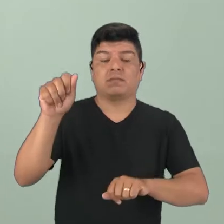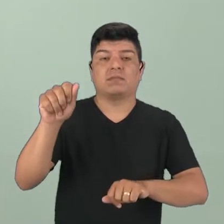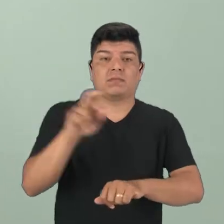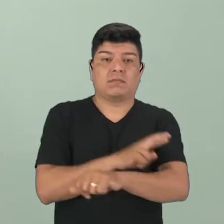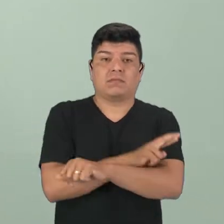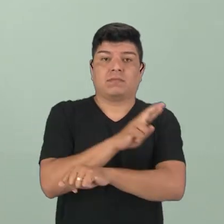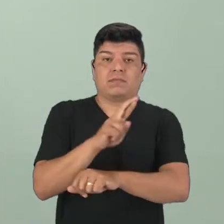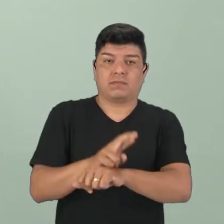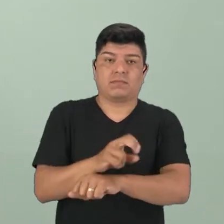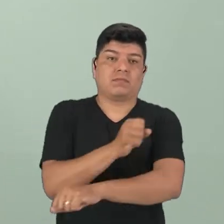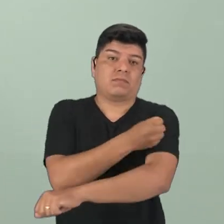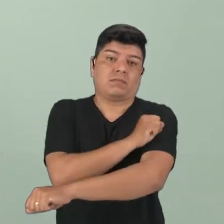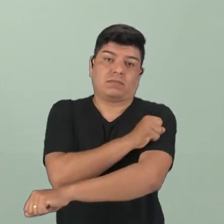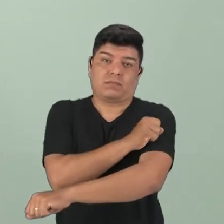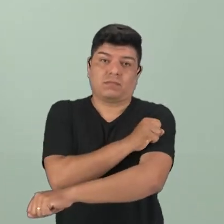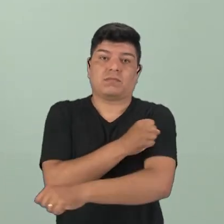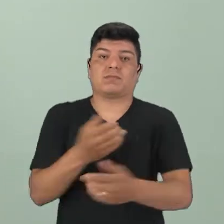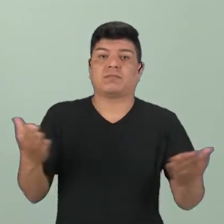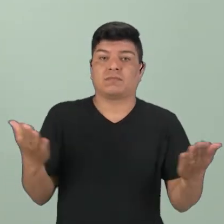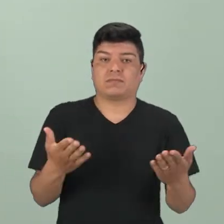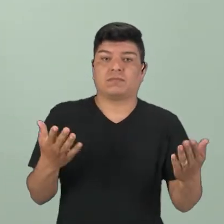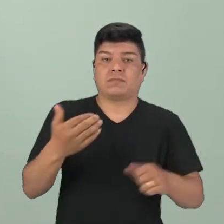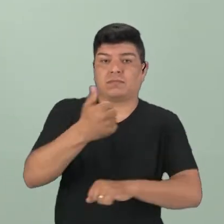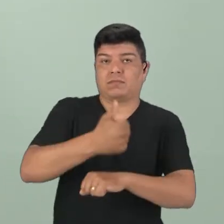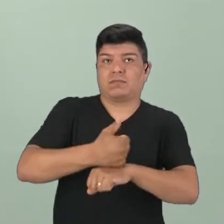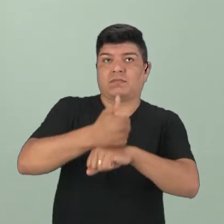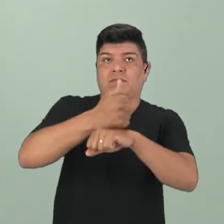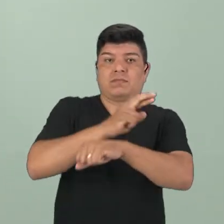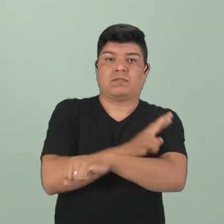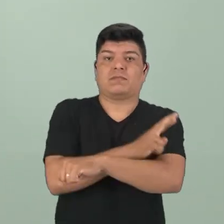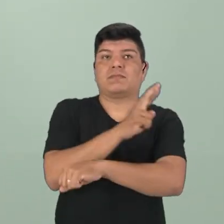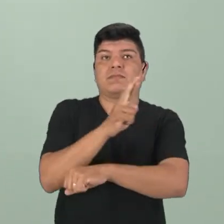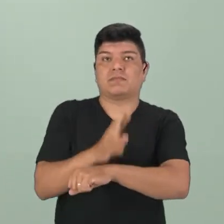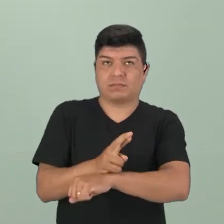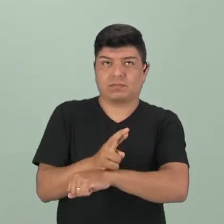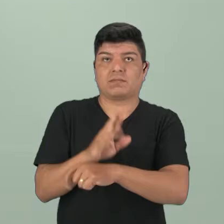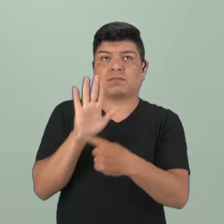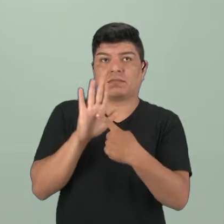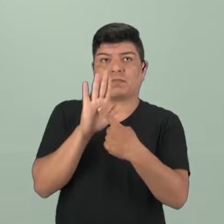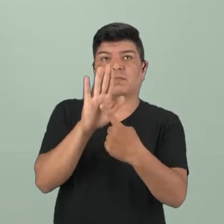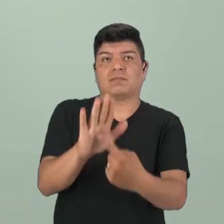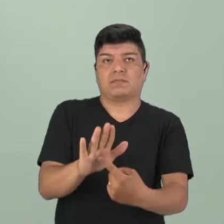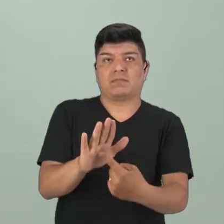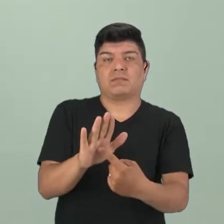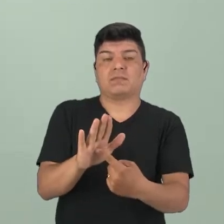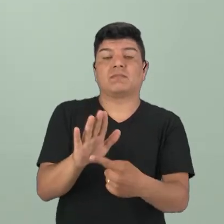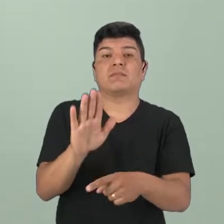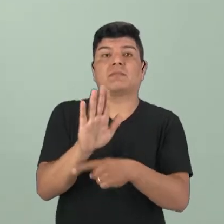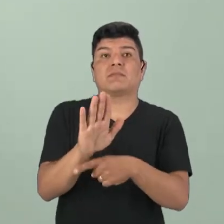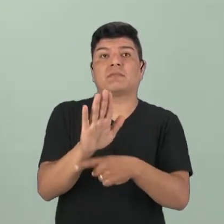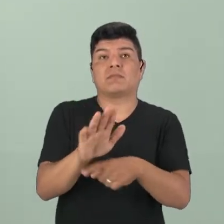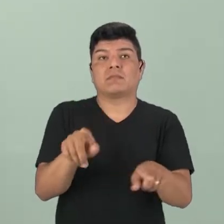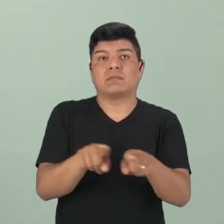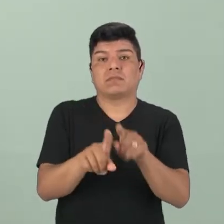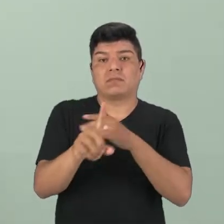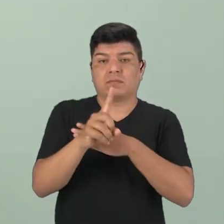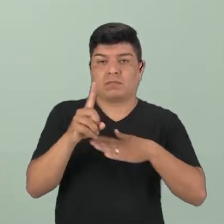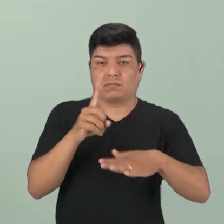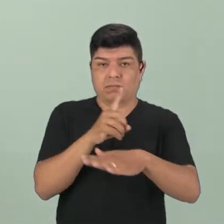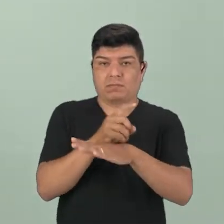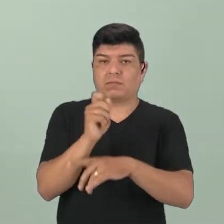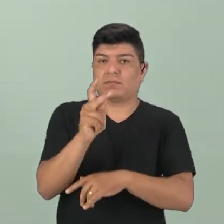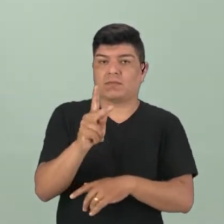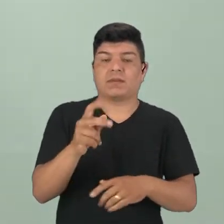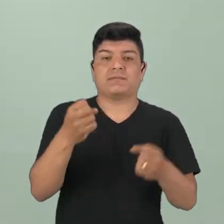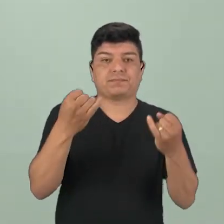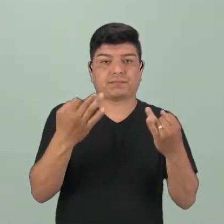religioso no 8º ano. E a aula de hoje, líderes religiosos de destaque e suas contribuições à sociedade. A